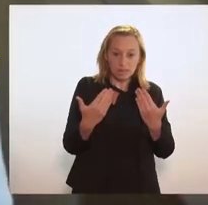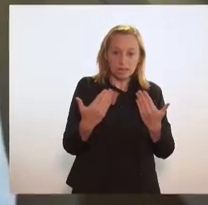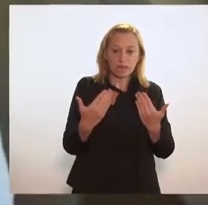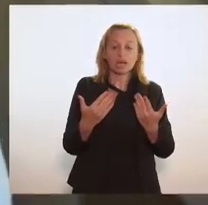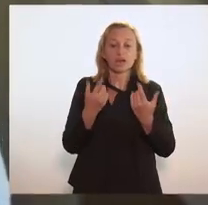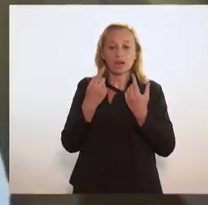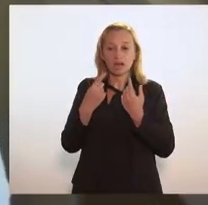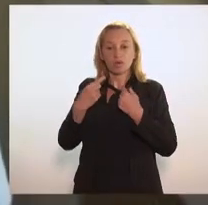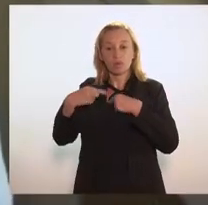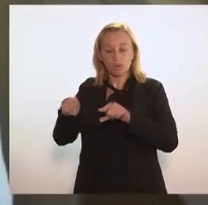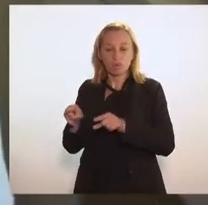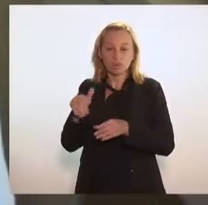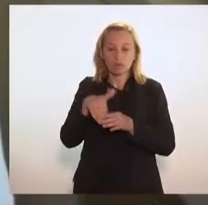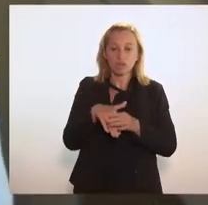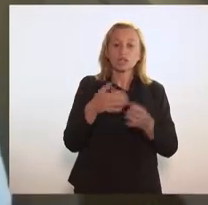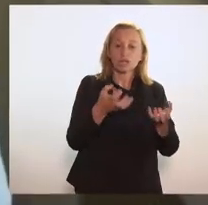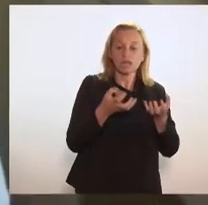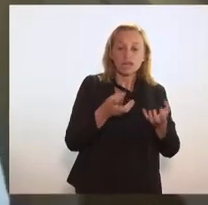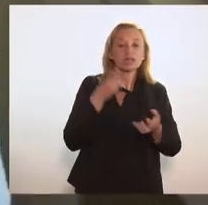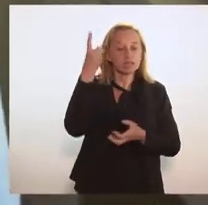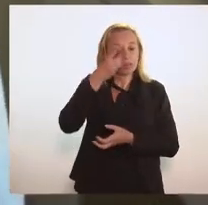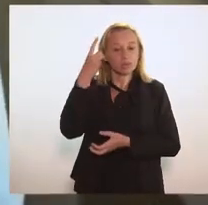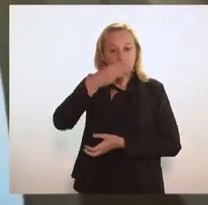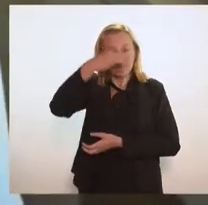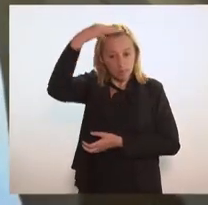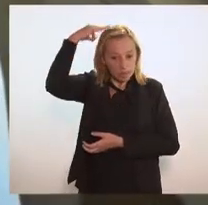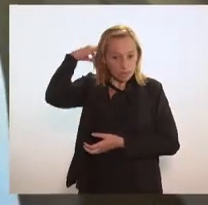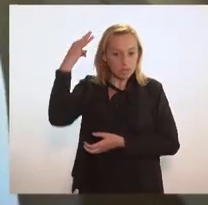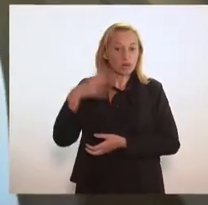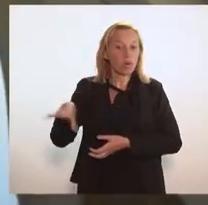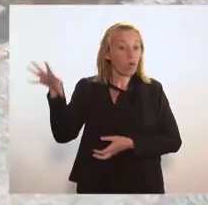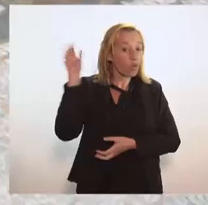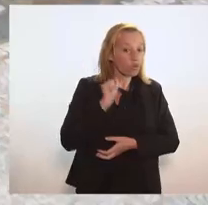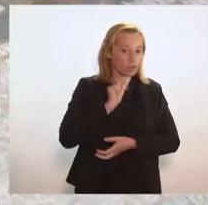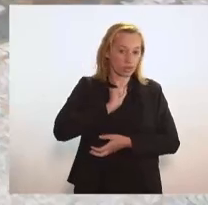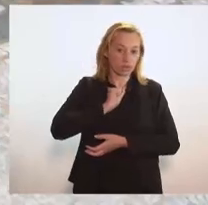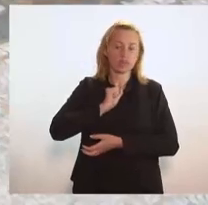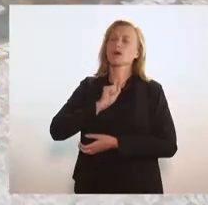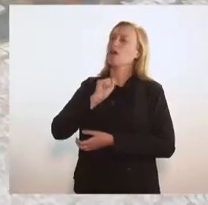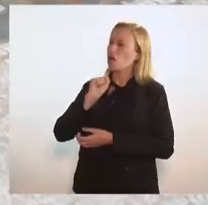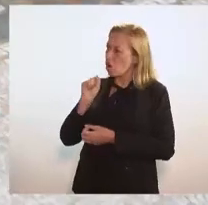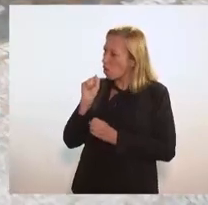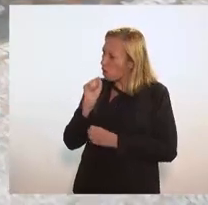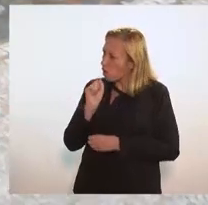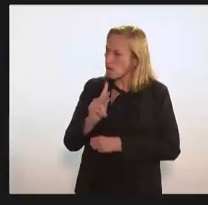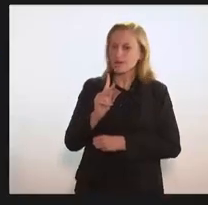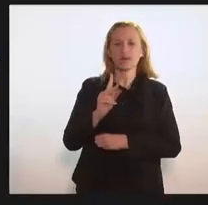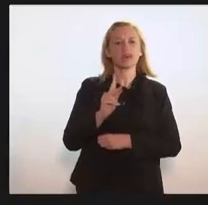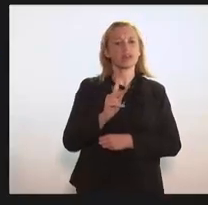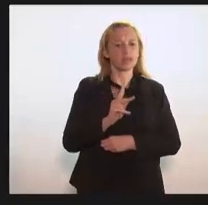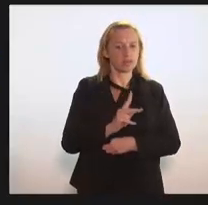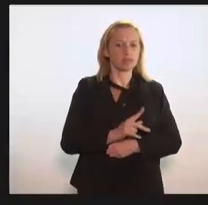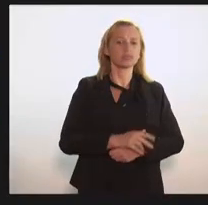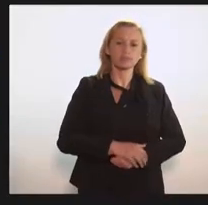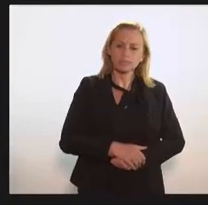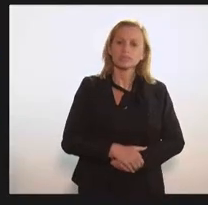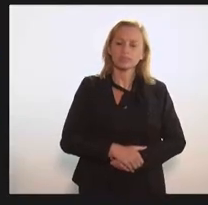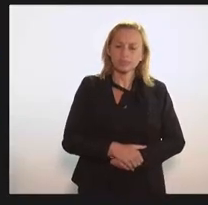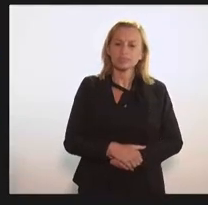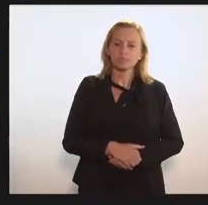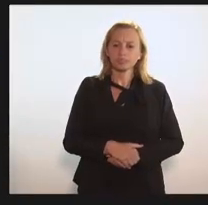divergência e queria que o deputado Márcio Pacheco ouvir as maior presença presente ok